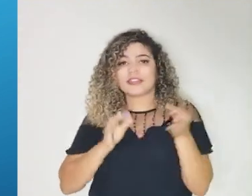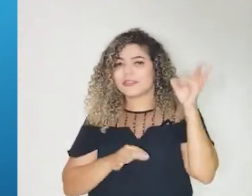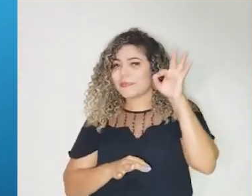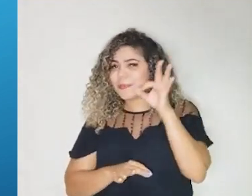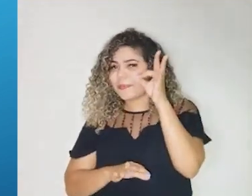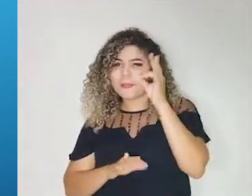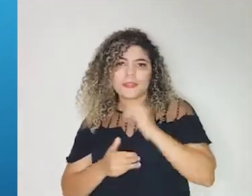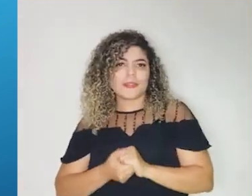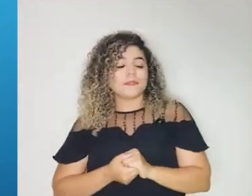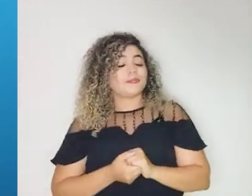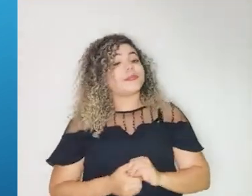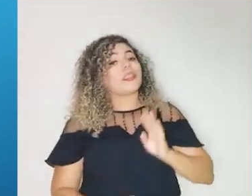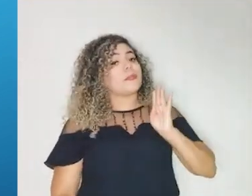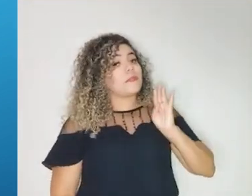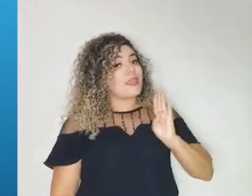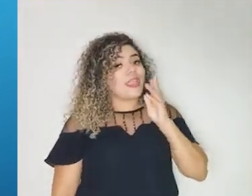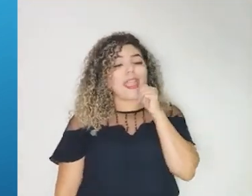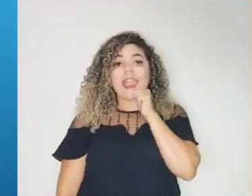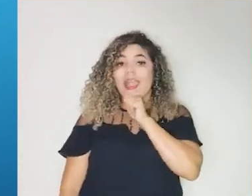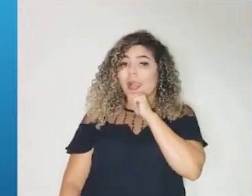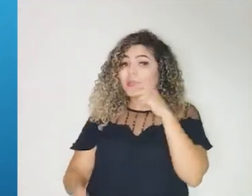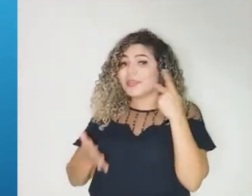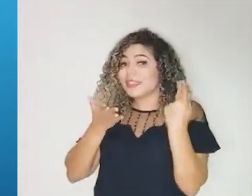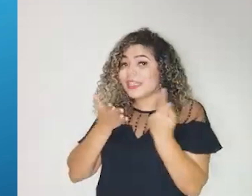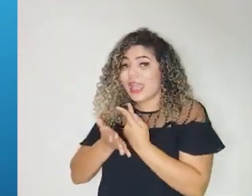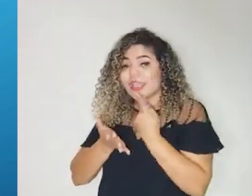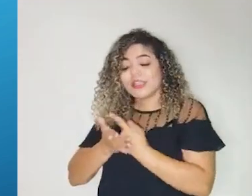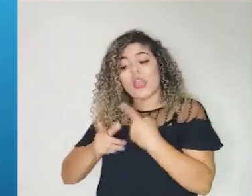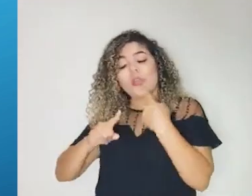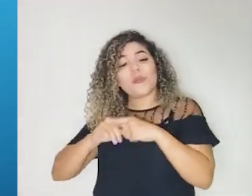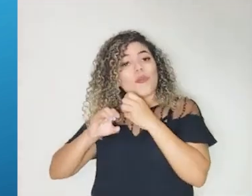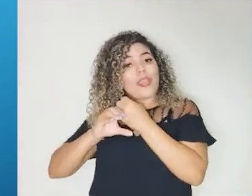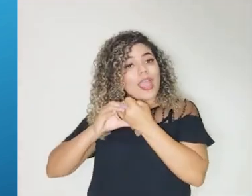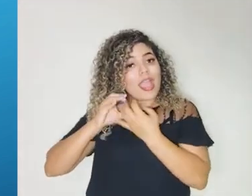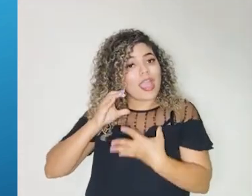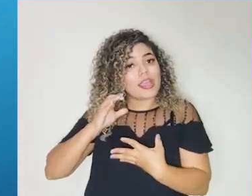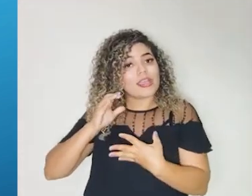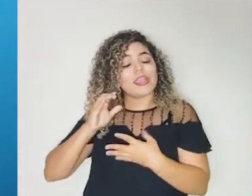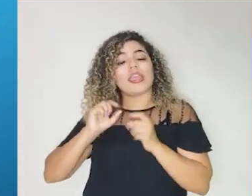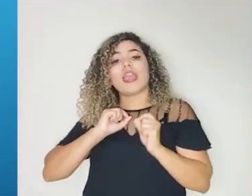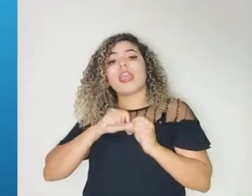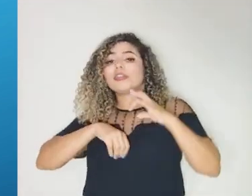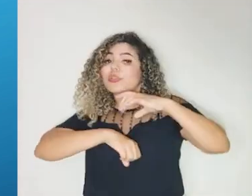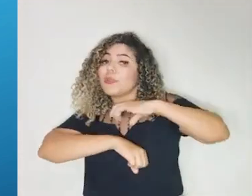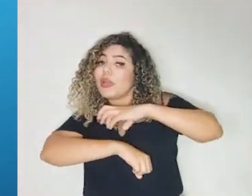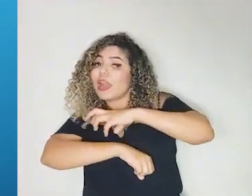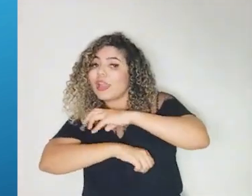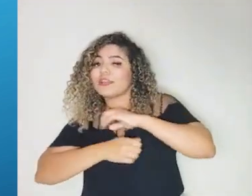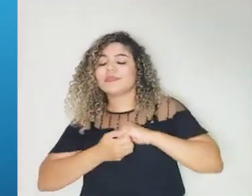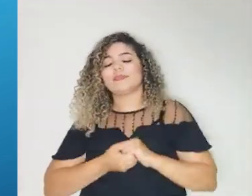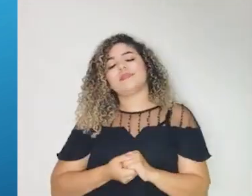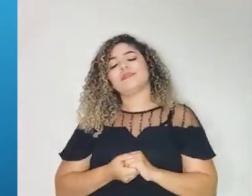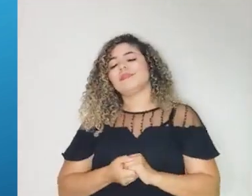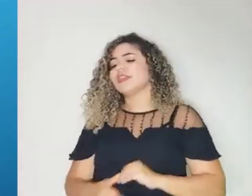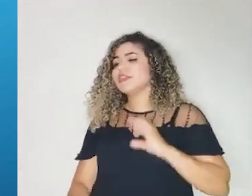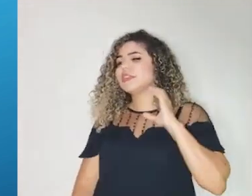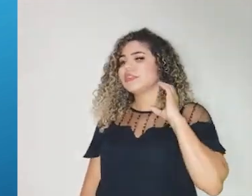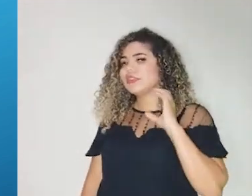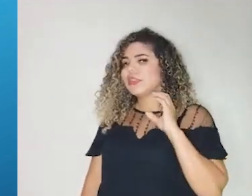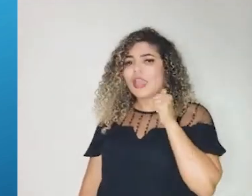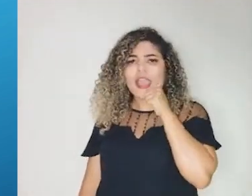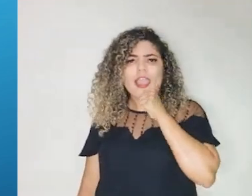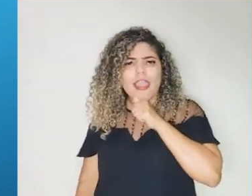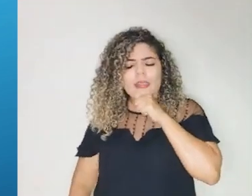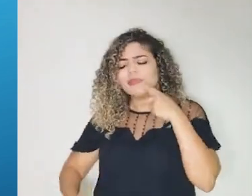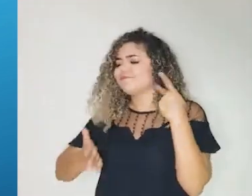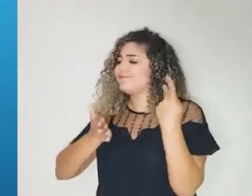insetos. Letra B. A mãe está errada, pois a característica apresentada é de um aracnídeo. Letra C. A